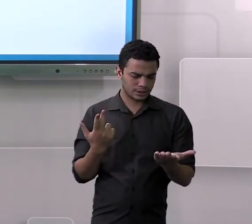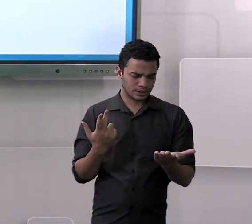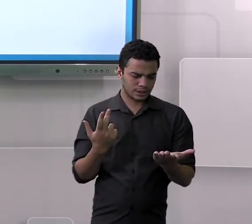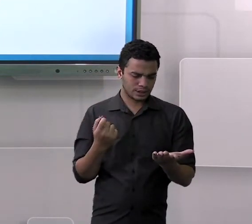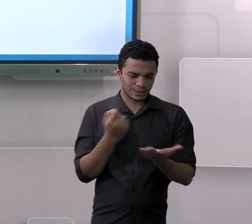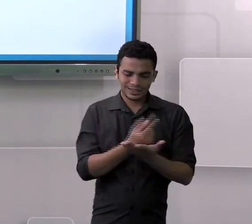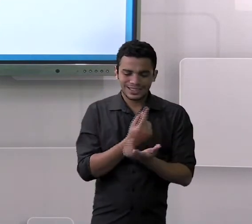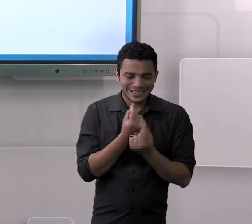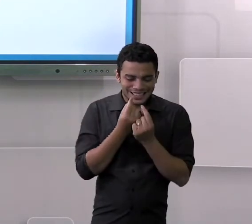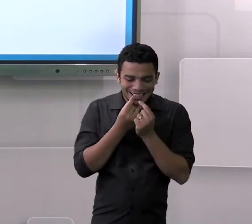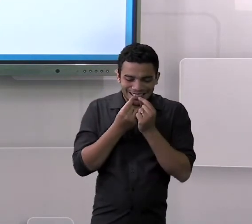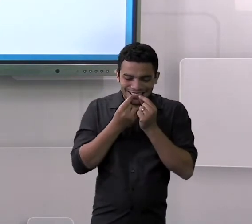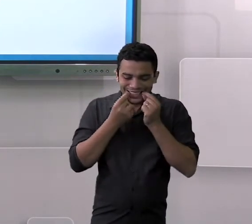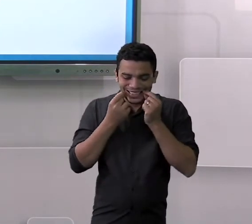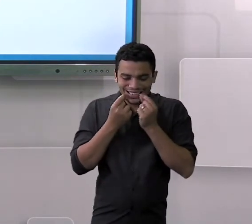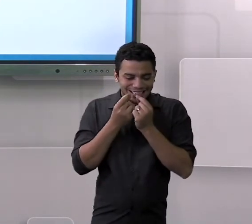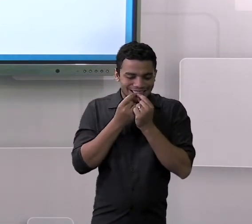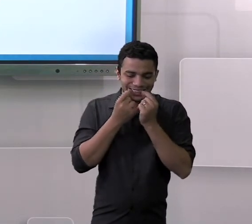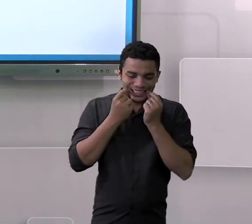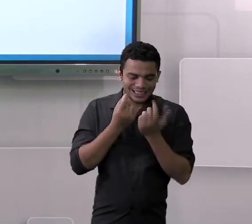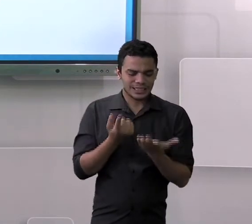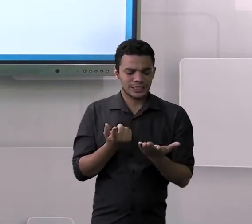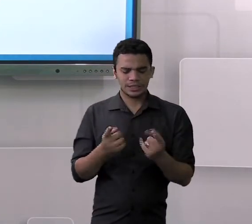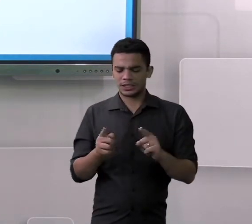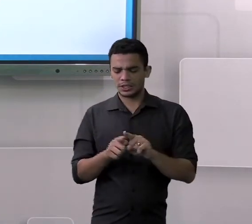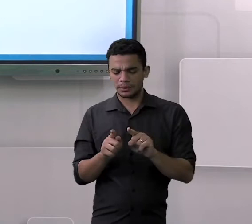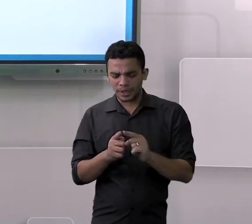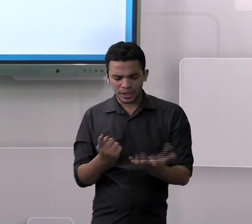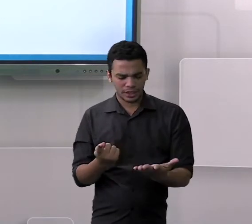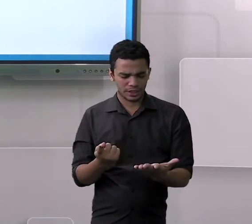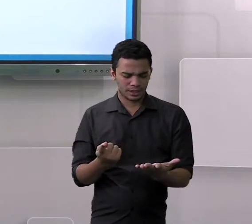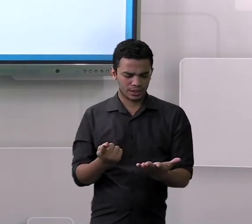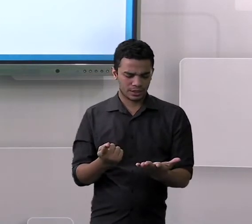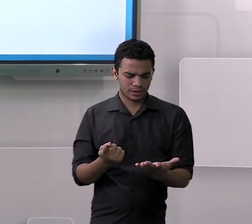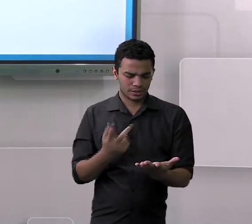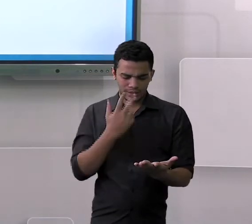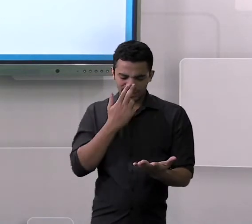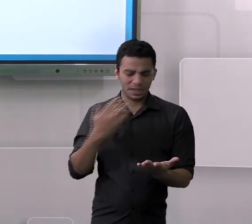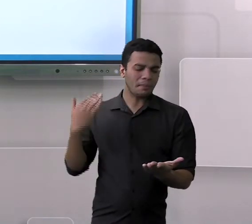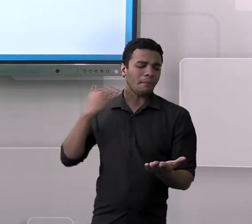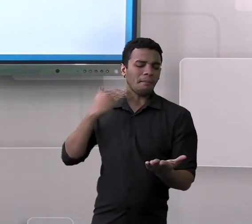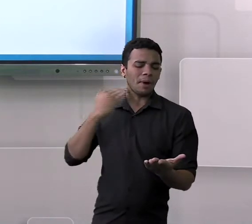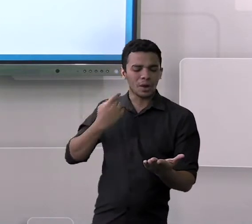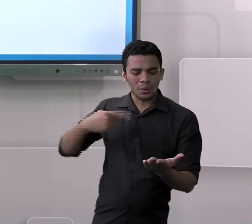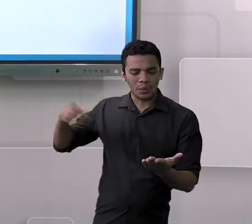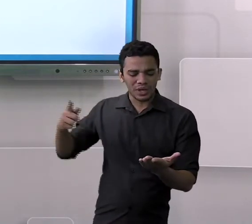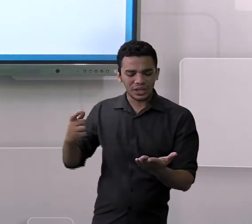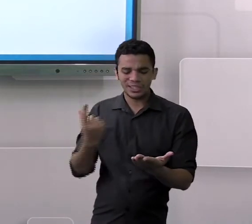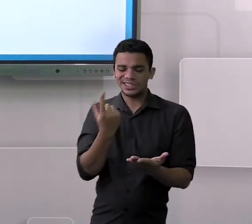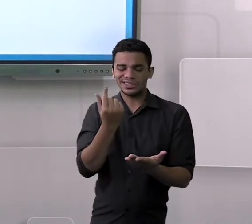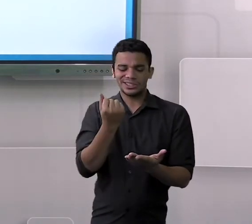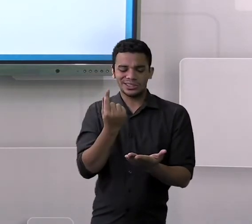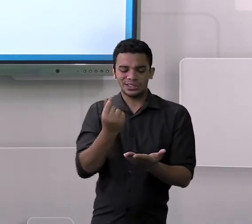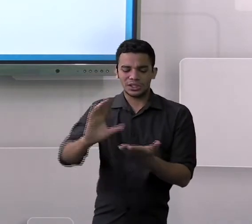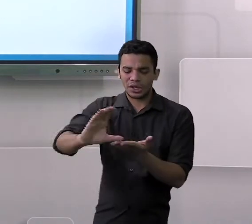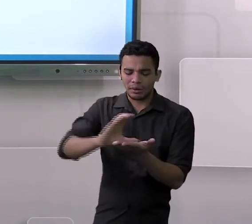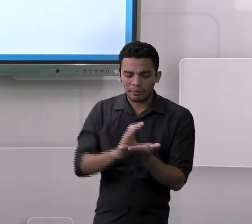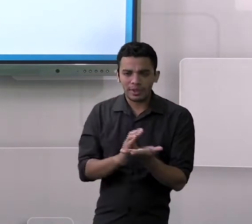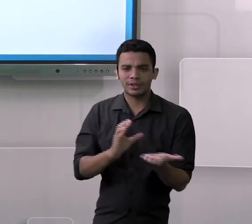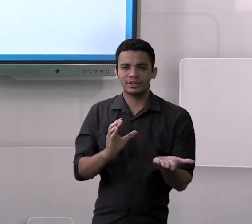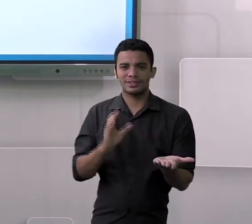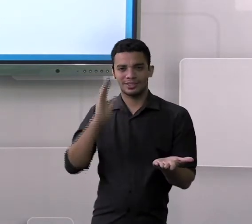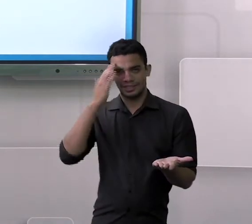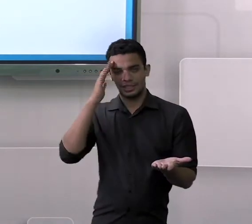fazem empréstimos, né? Te entregam aquele folheto ou panfleto para te informar